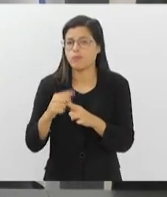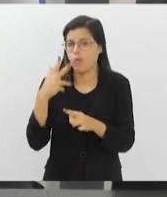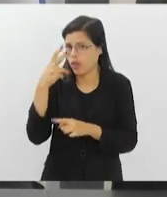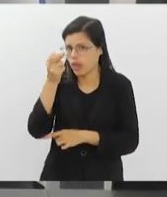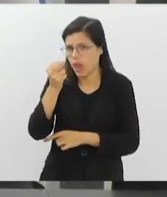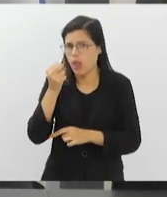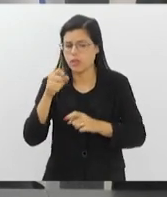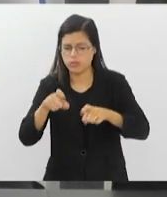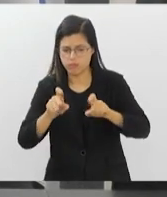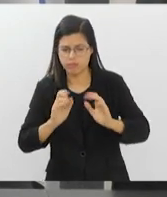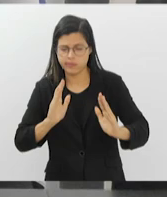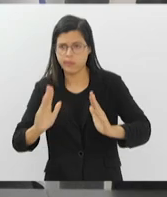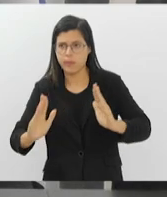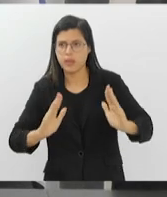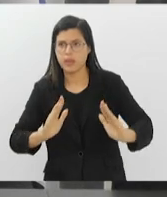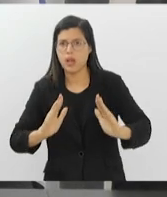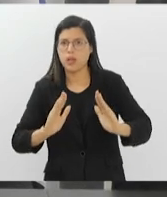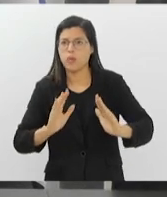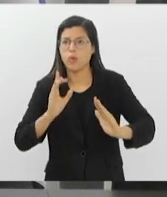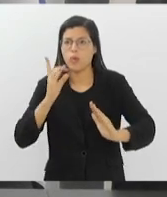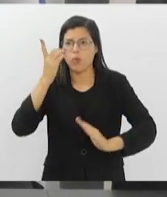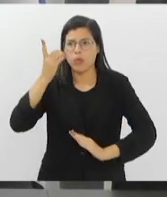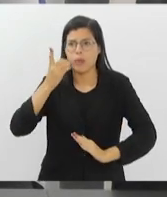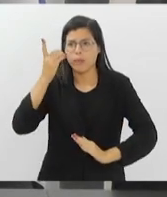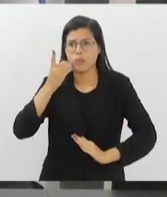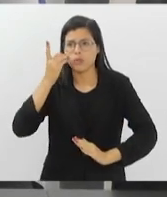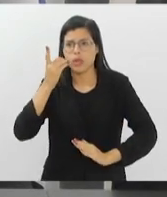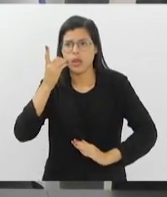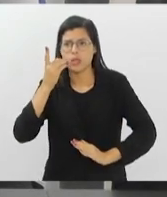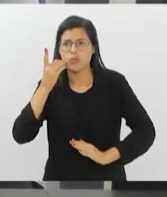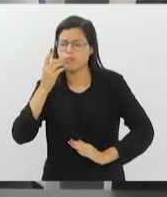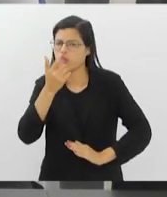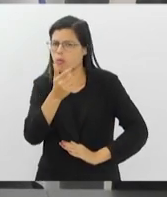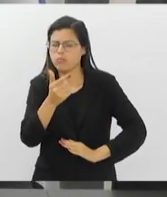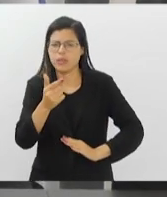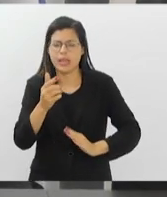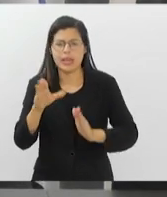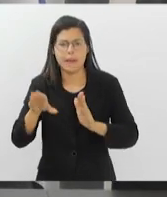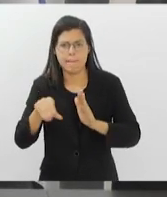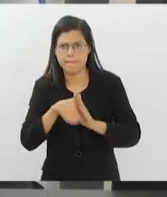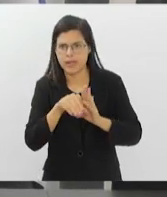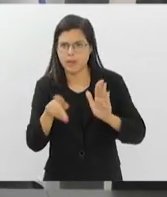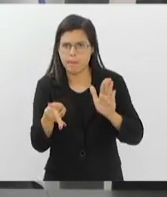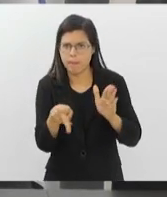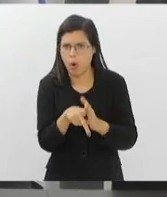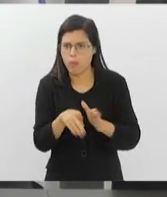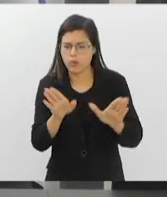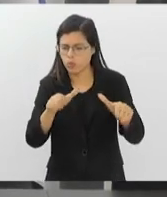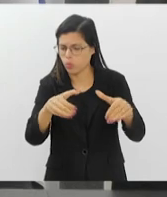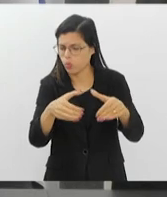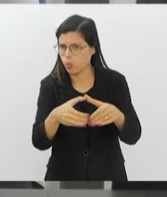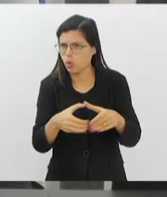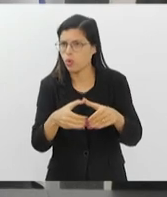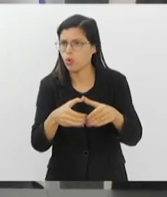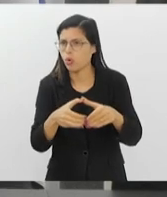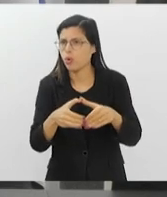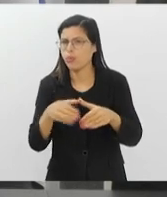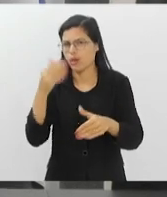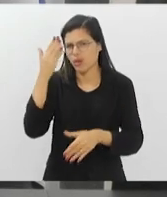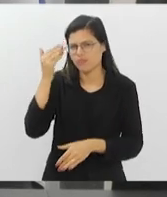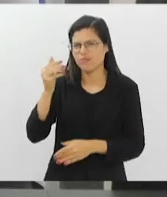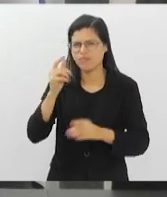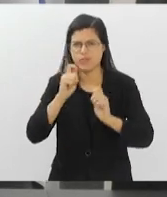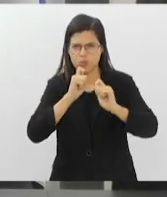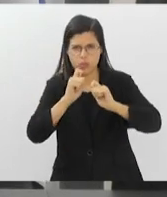deputado vai destinar a emenda individual. Aqui a gente não tem emenda de bancada. Eu sei que o paralelo que a imprensa faz, além de querer denegrir